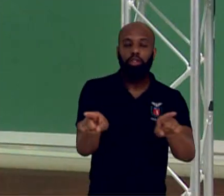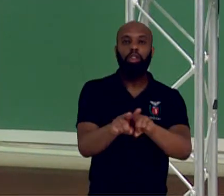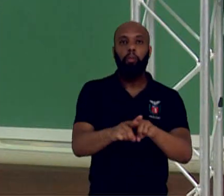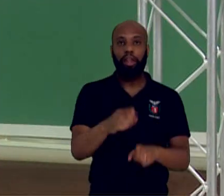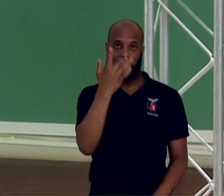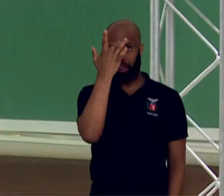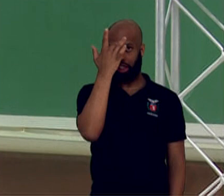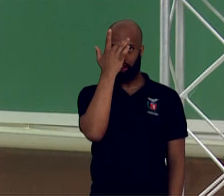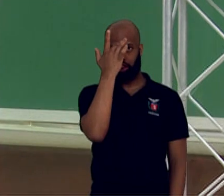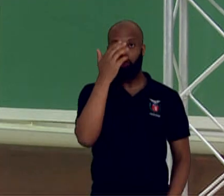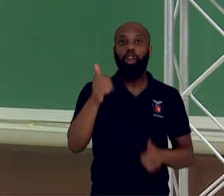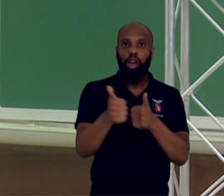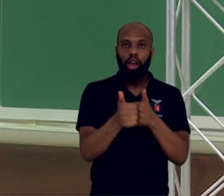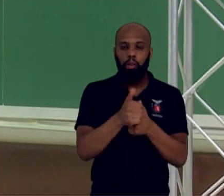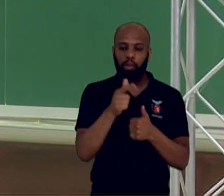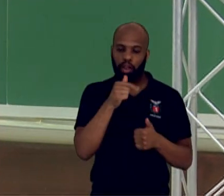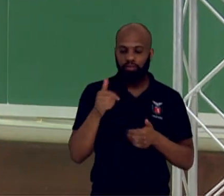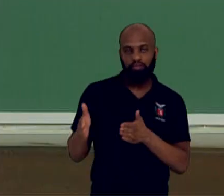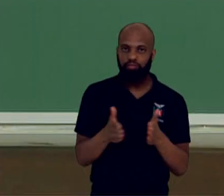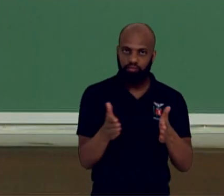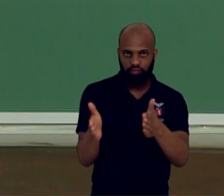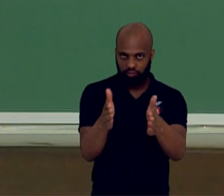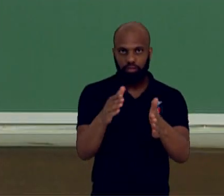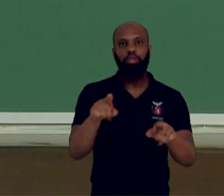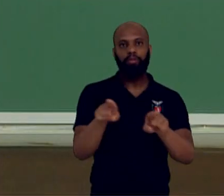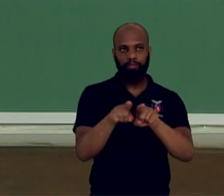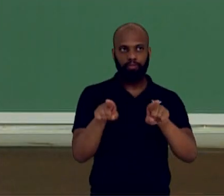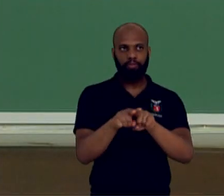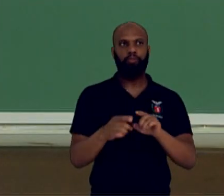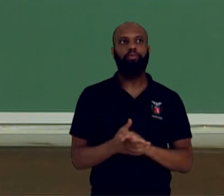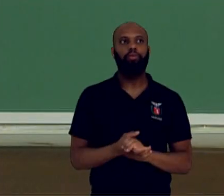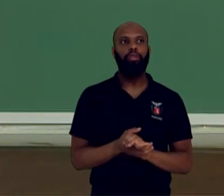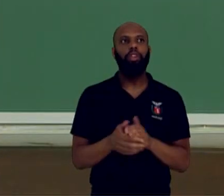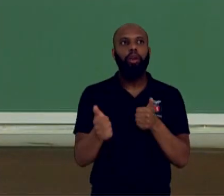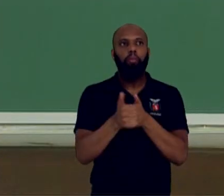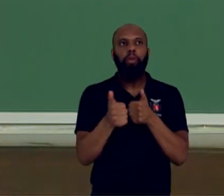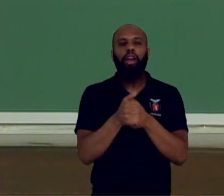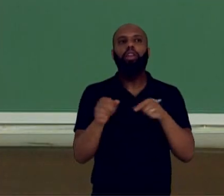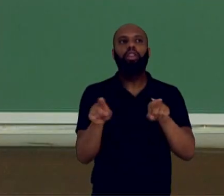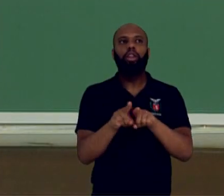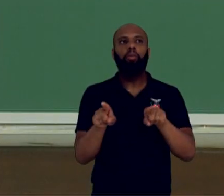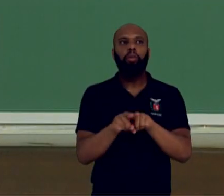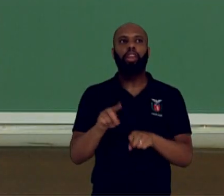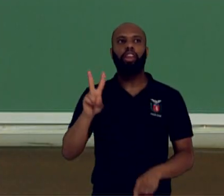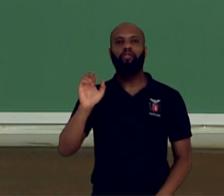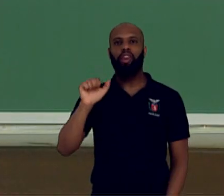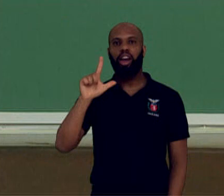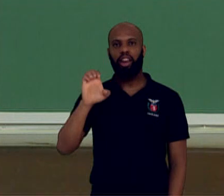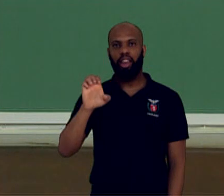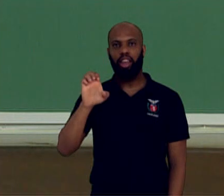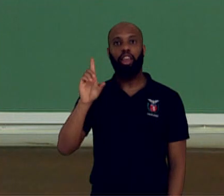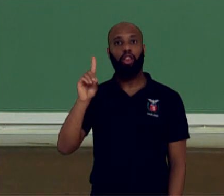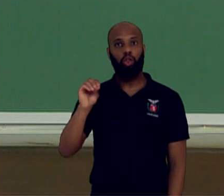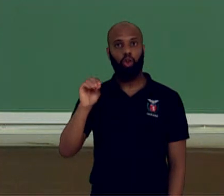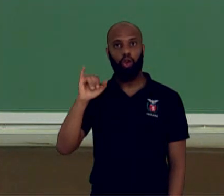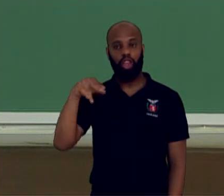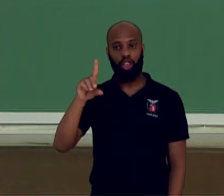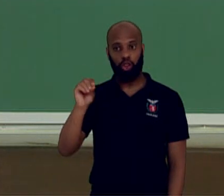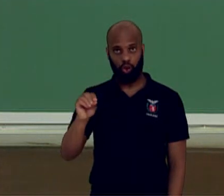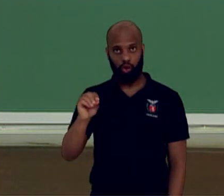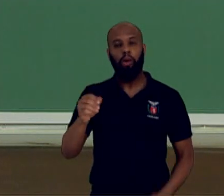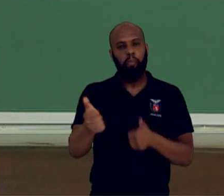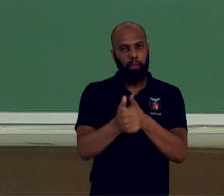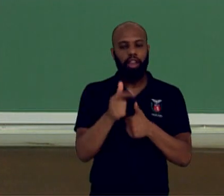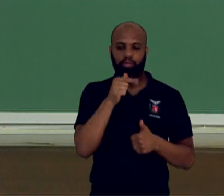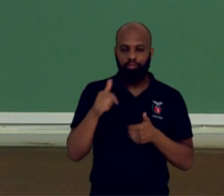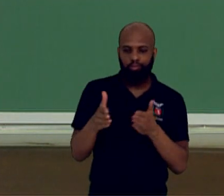desenvolveu próximo do Vale do Indo, né? Próximo do rio Indo, inclusive por isso é uma civilização fluvial.